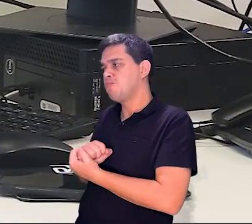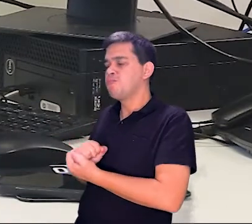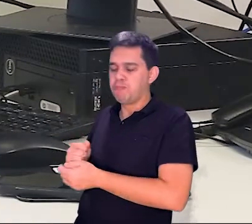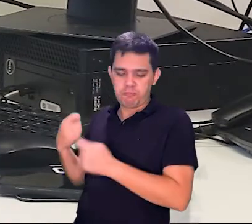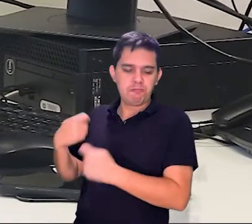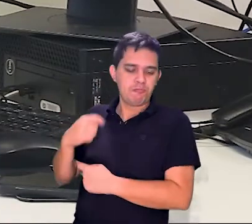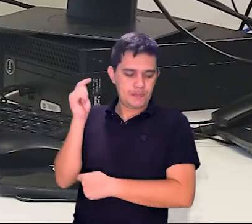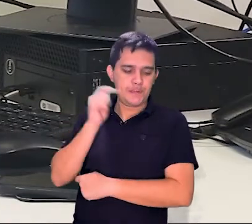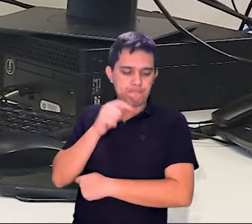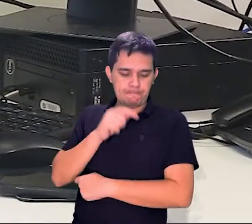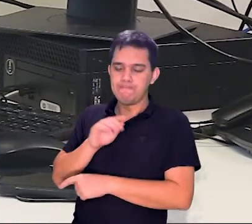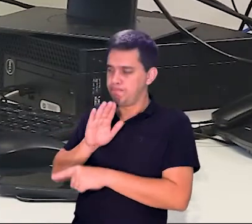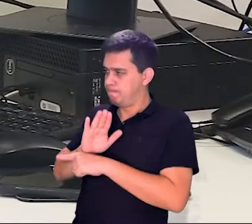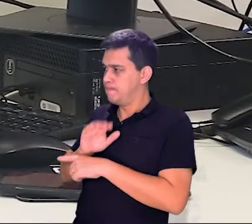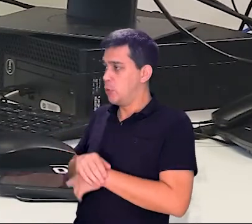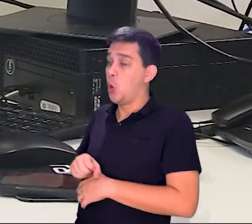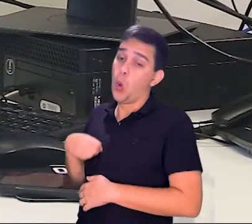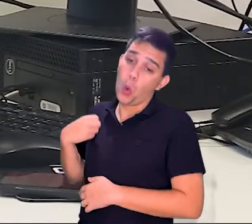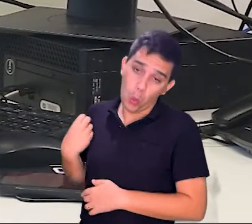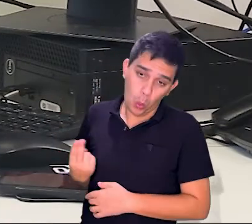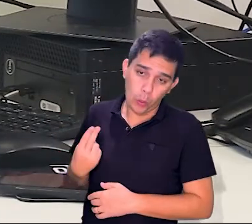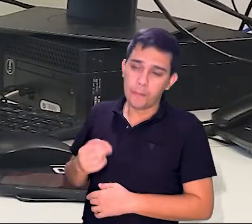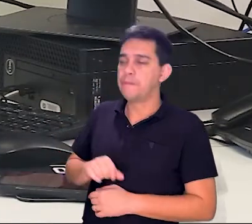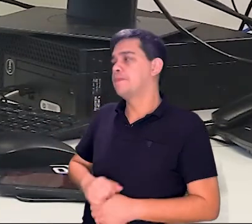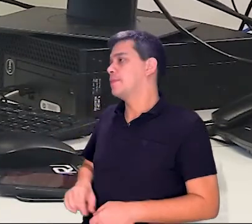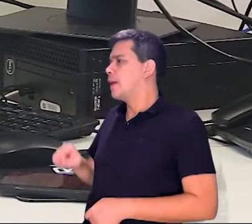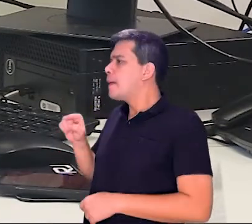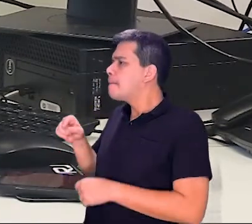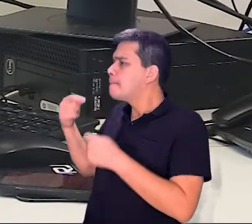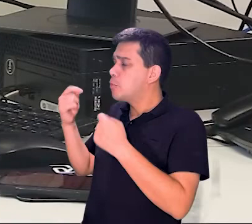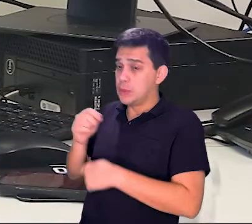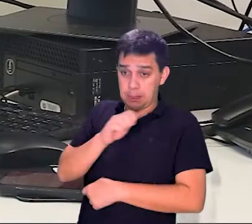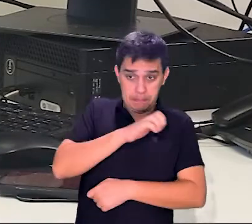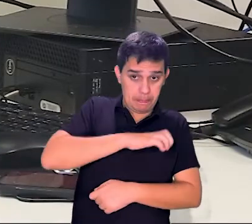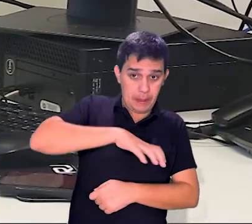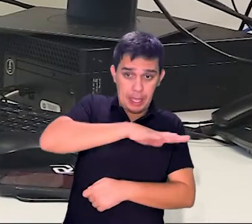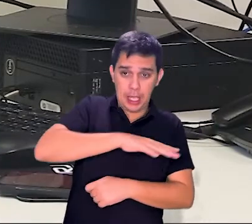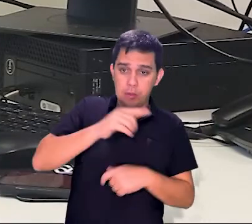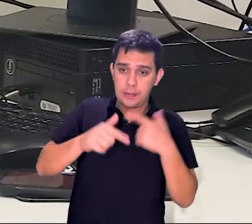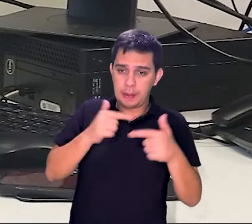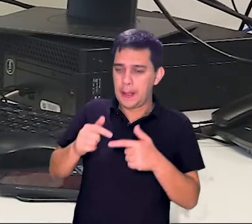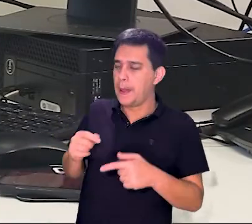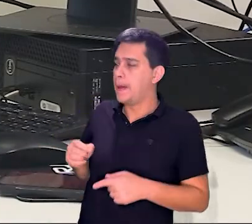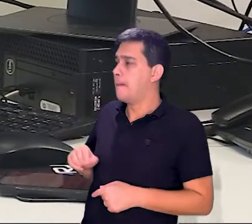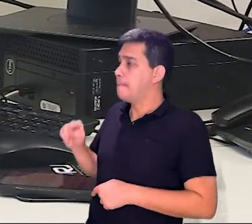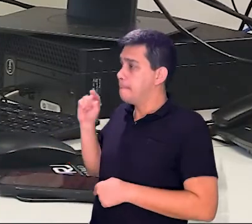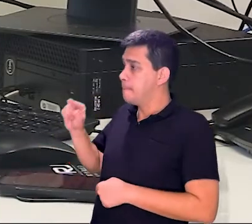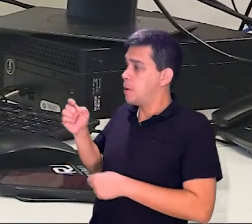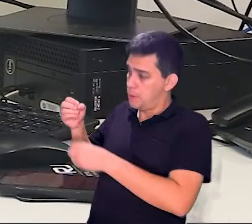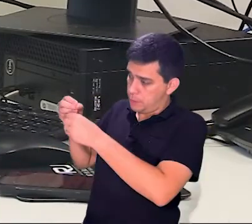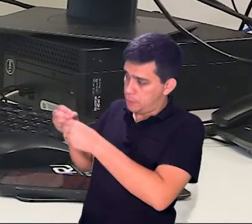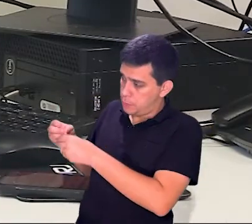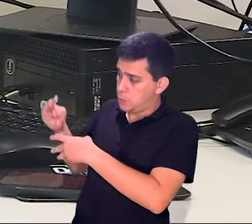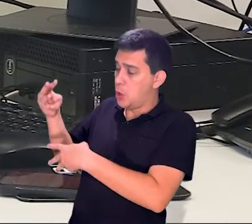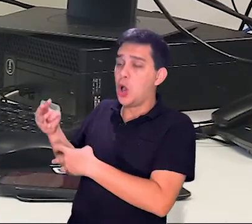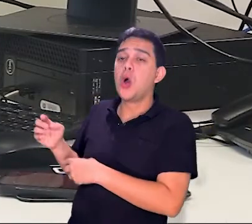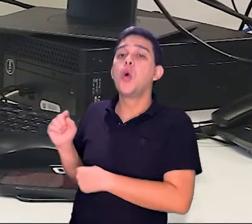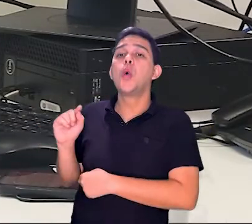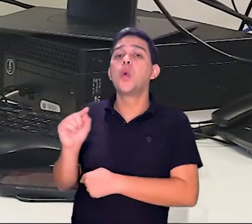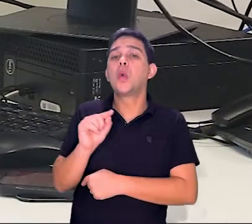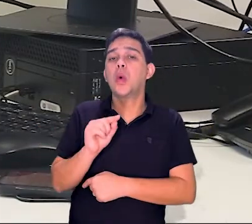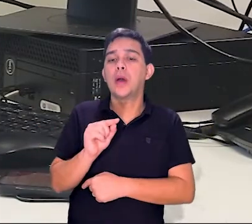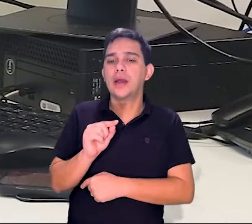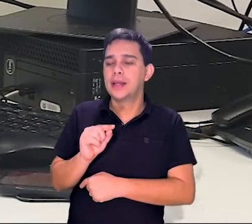Ele pode verificar, por exemplo, facilmente, né, esse acesso é muito rápido, quais